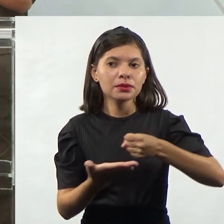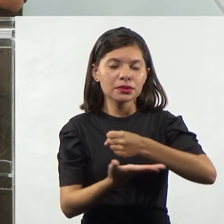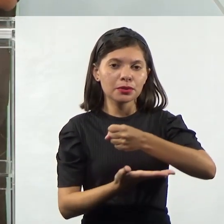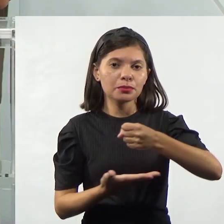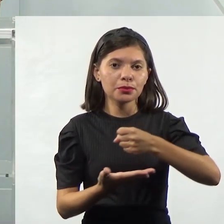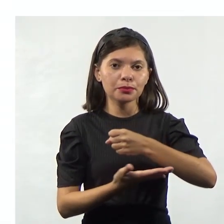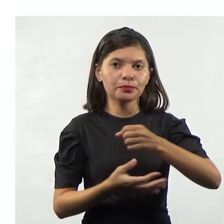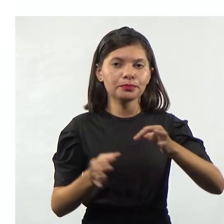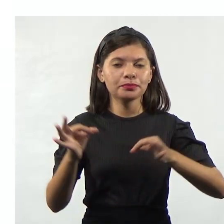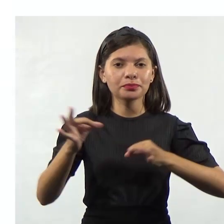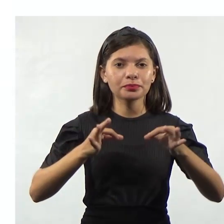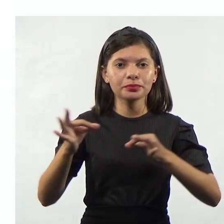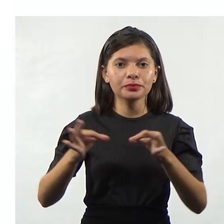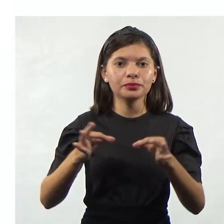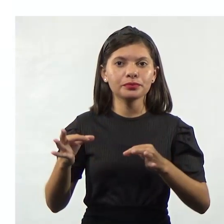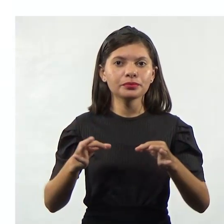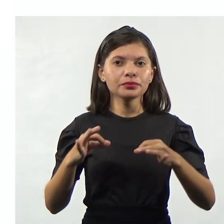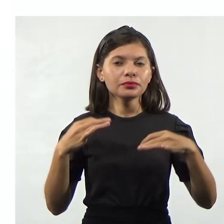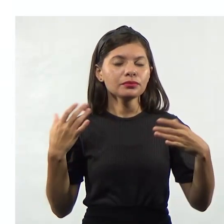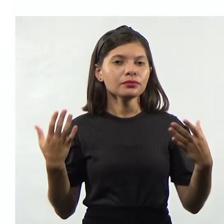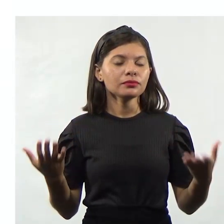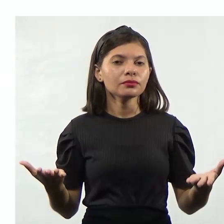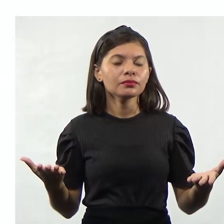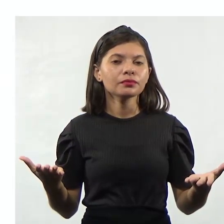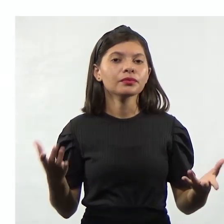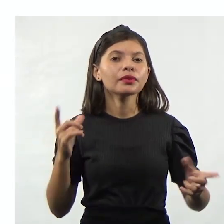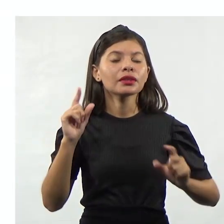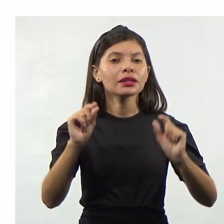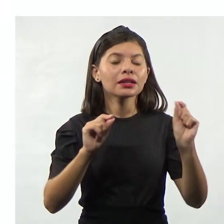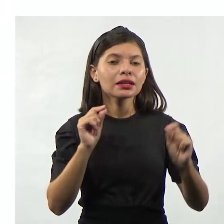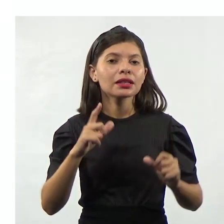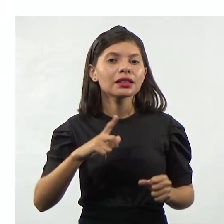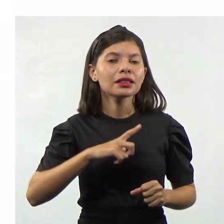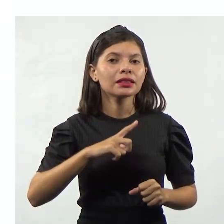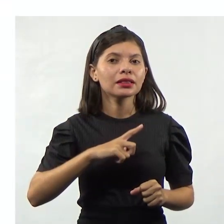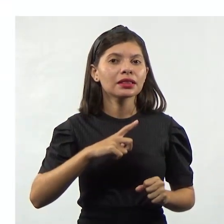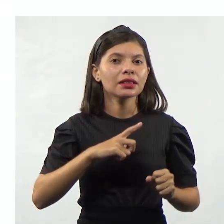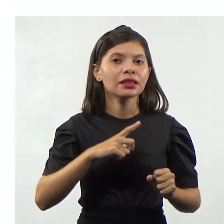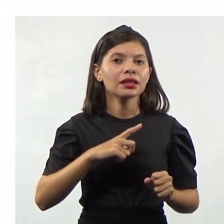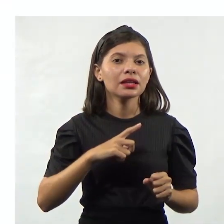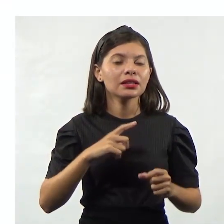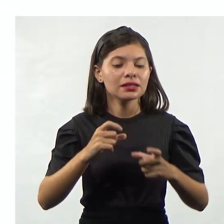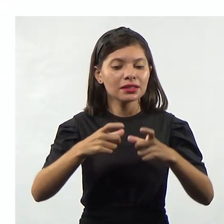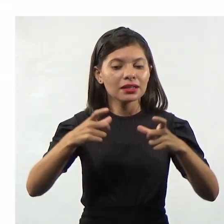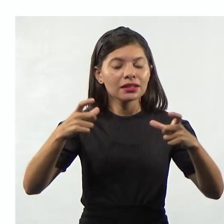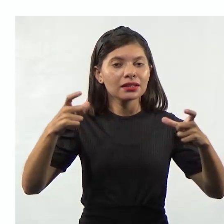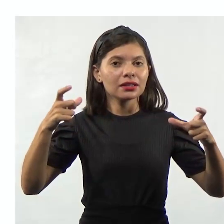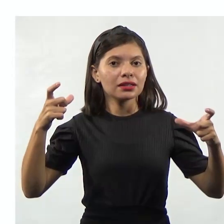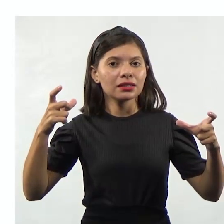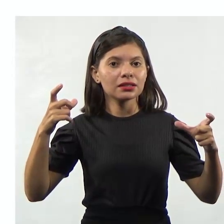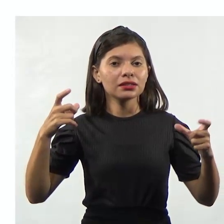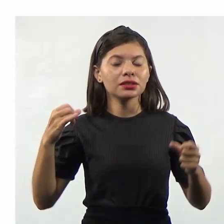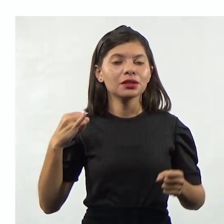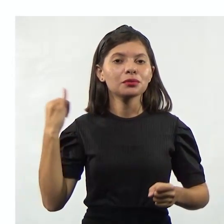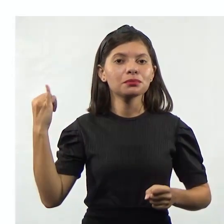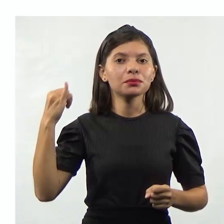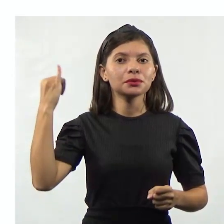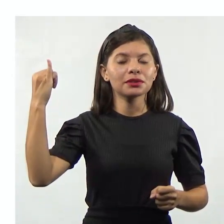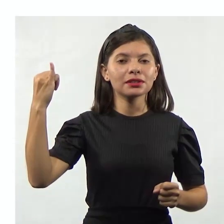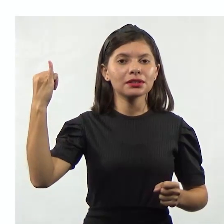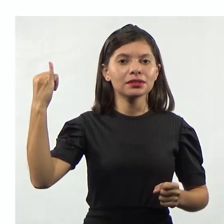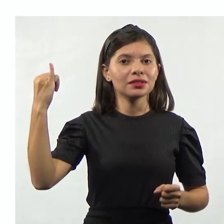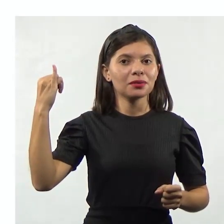princípio do planejamento, né? Então, para isso, a gente tem essa grande